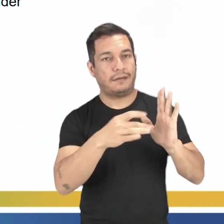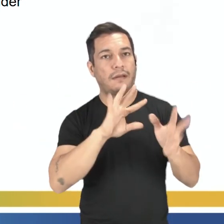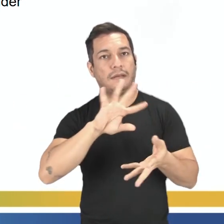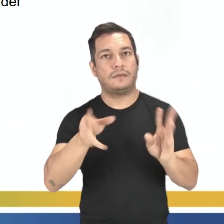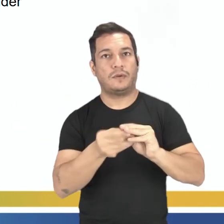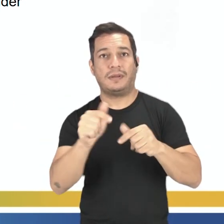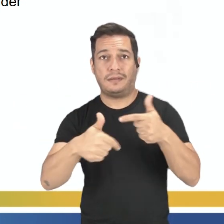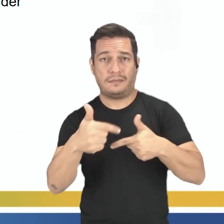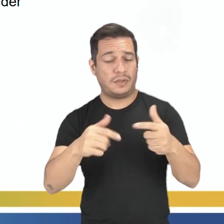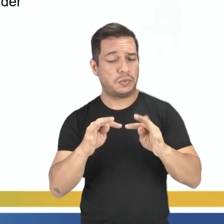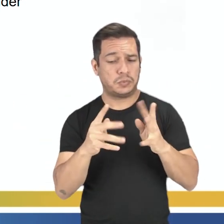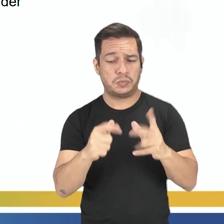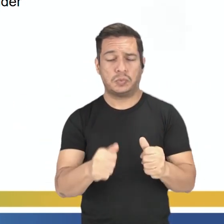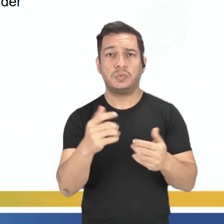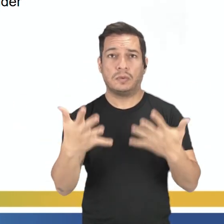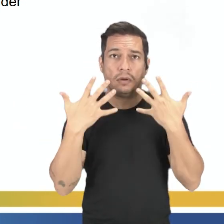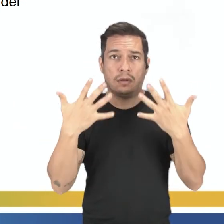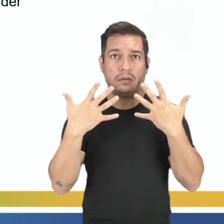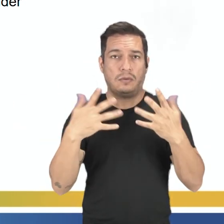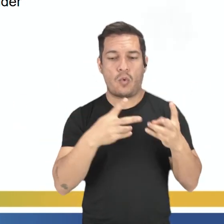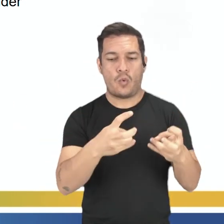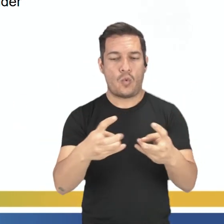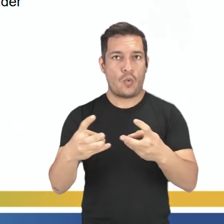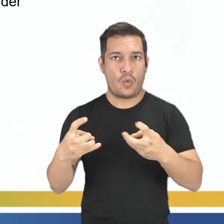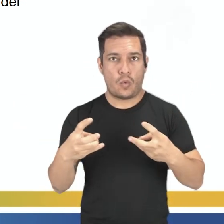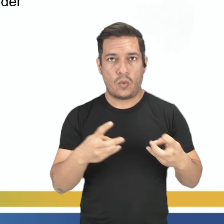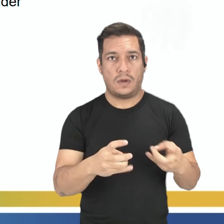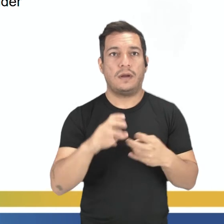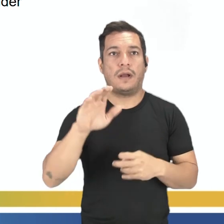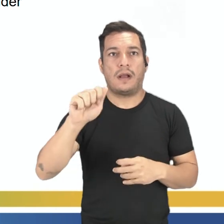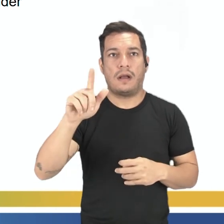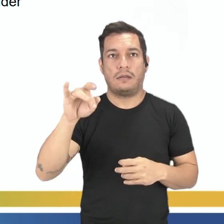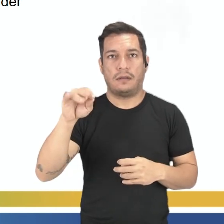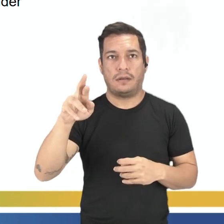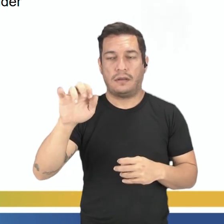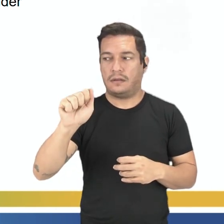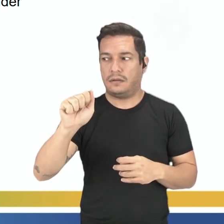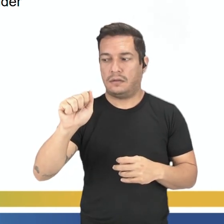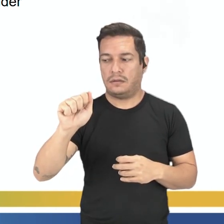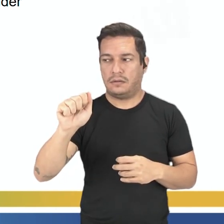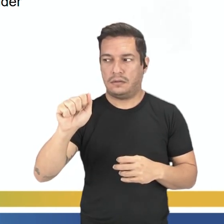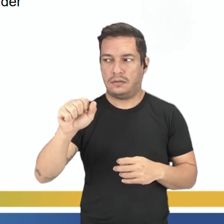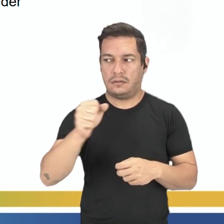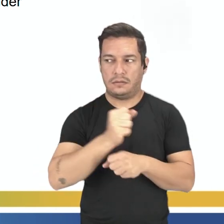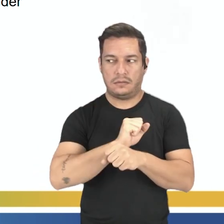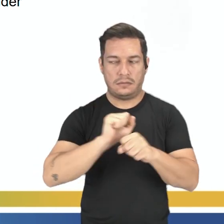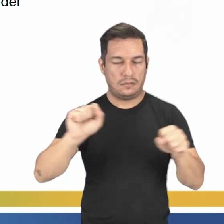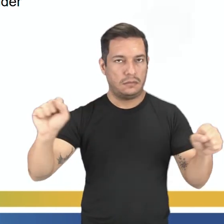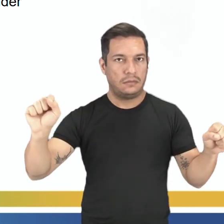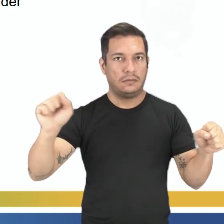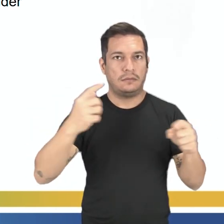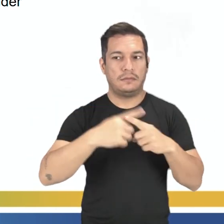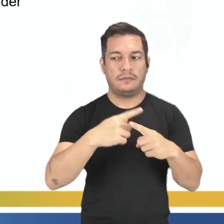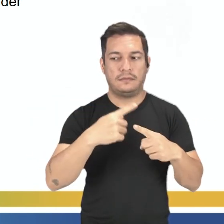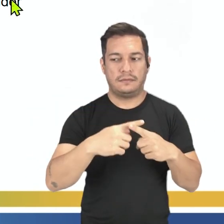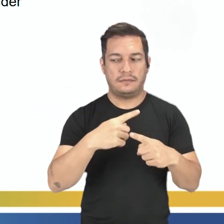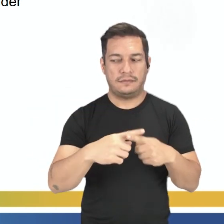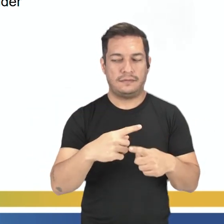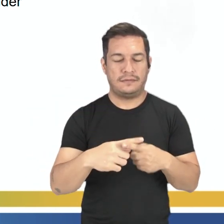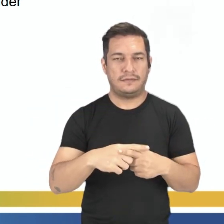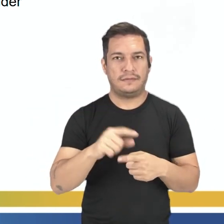trabalho todo o calor retirado. Como foi falado para vocês, isso é impossível. Por quê? Porque